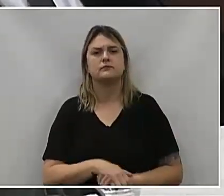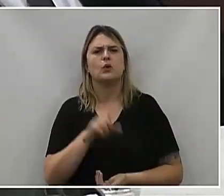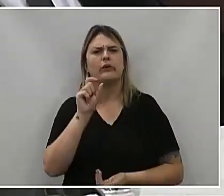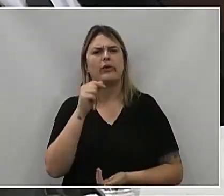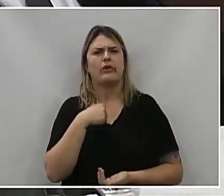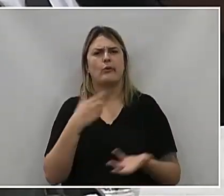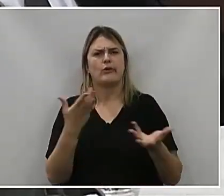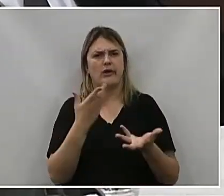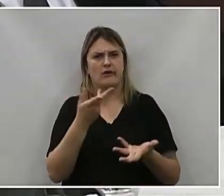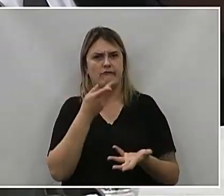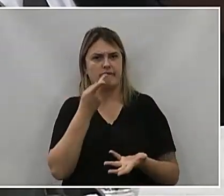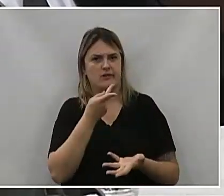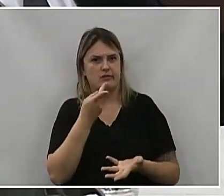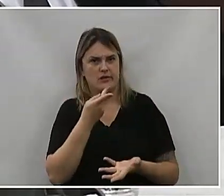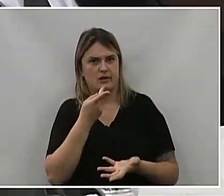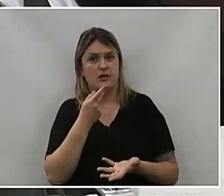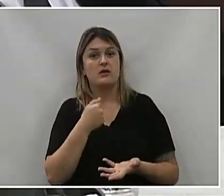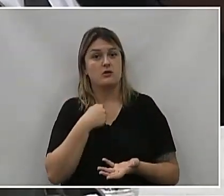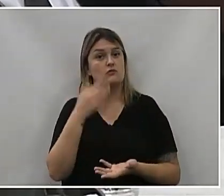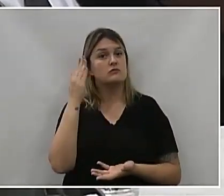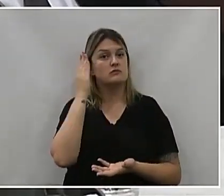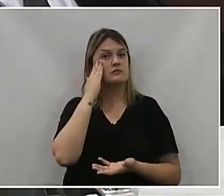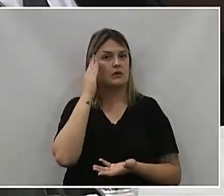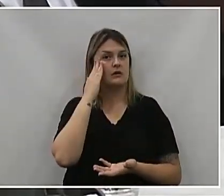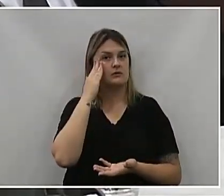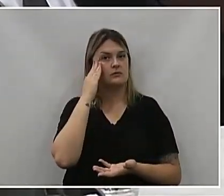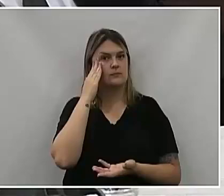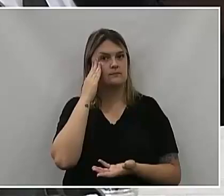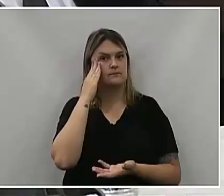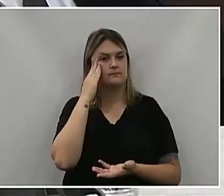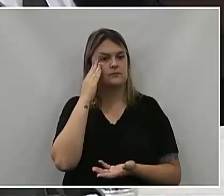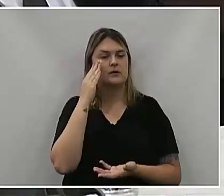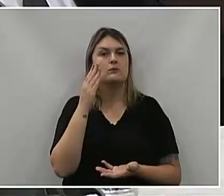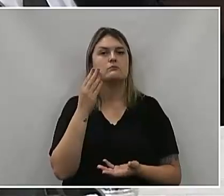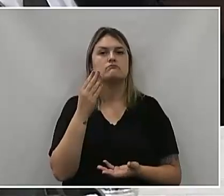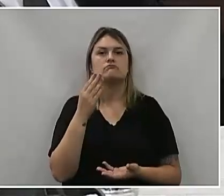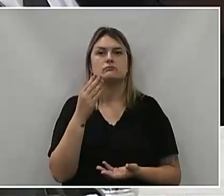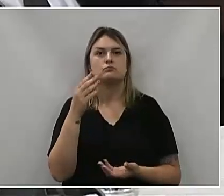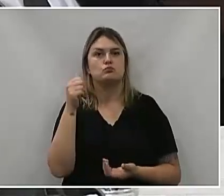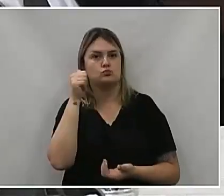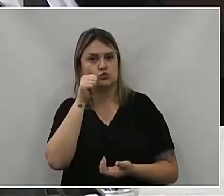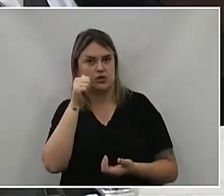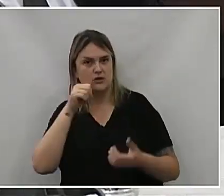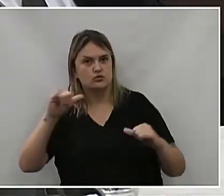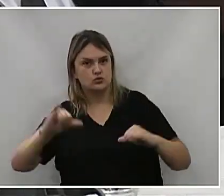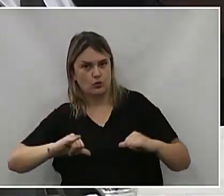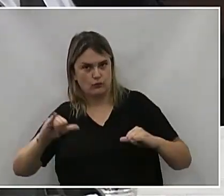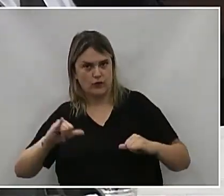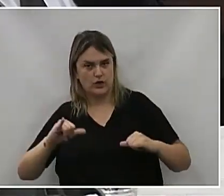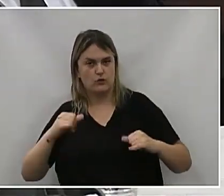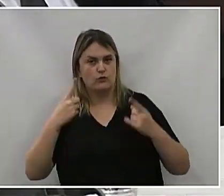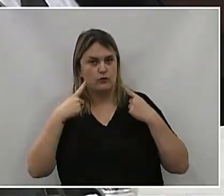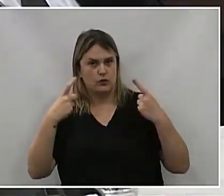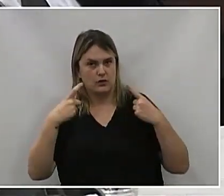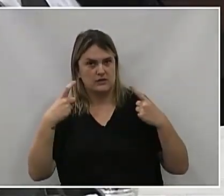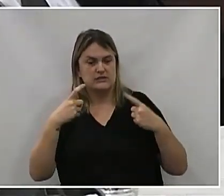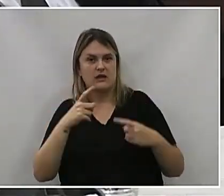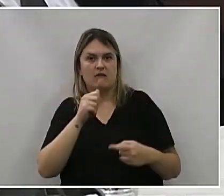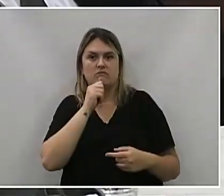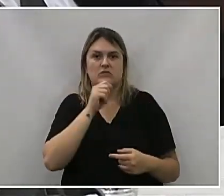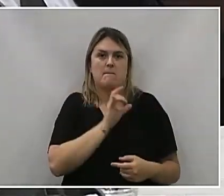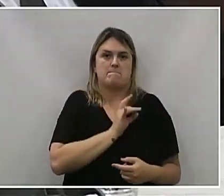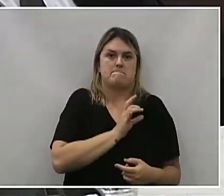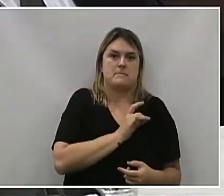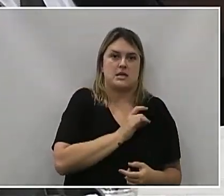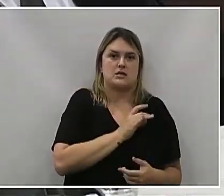E o que eu quero deixar aqui, que eu entendo que muitas dessas mulheres que sofreram essas violências estão com medo